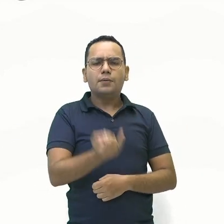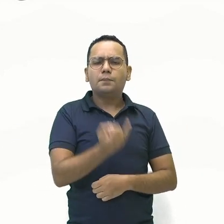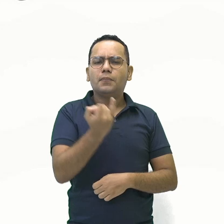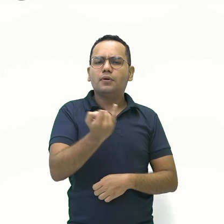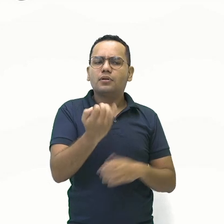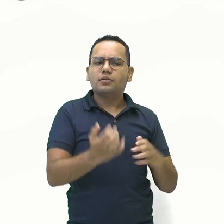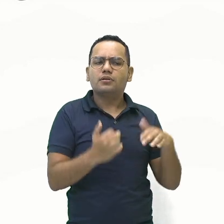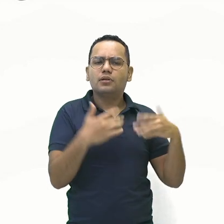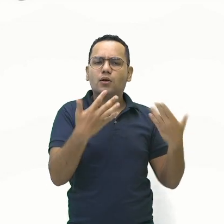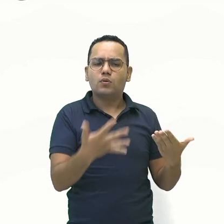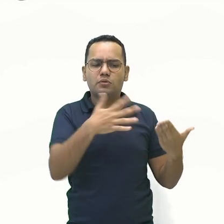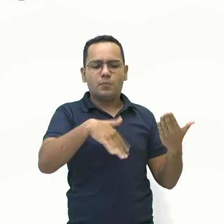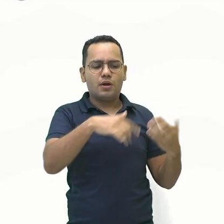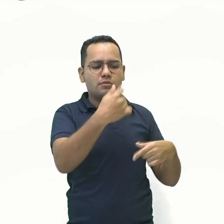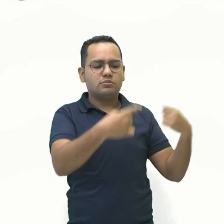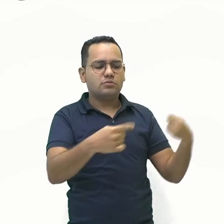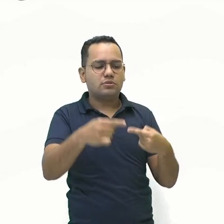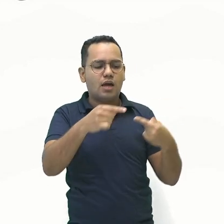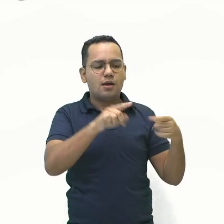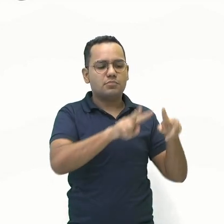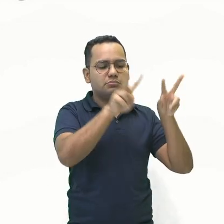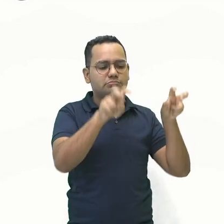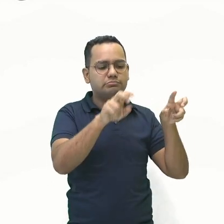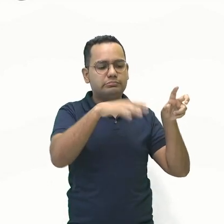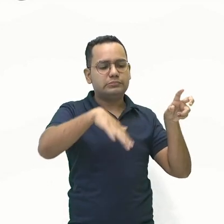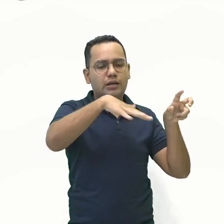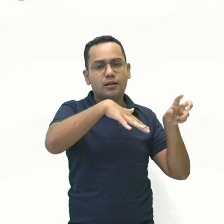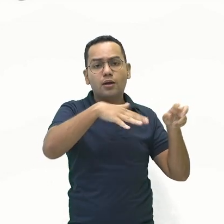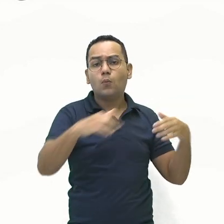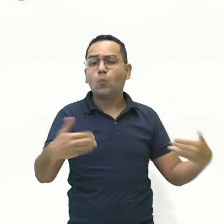debate sobre o meio ambiente, sobre o desenvolvimento sustentável?